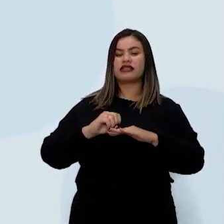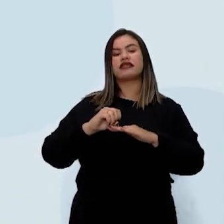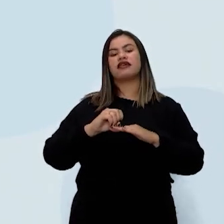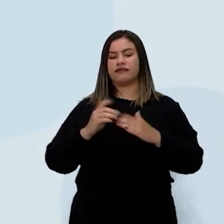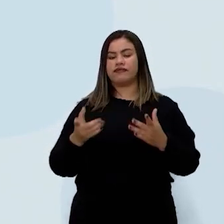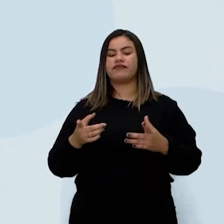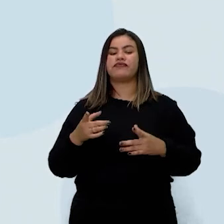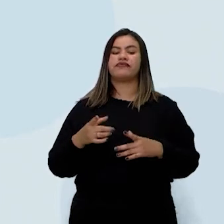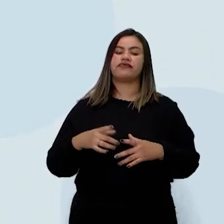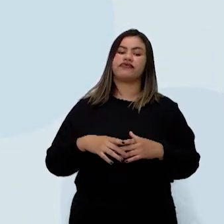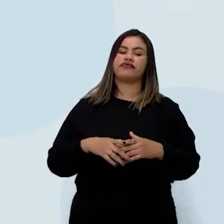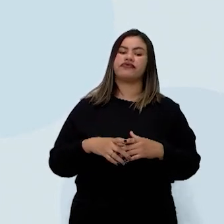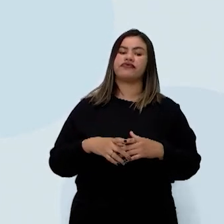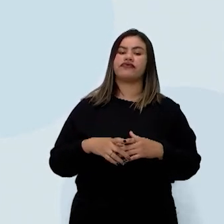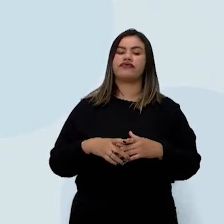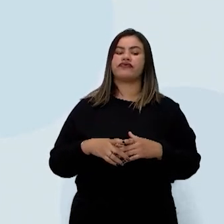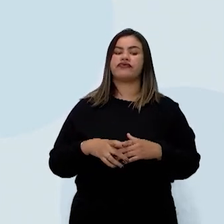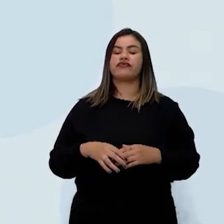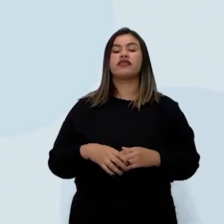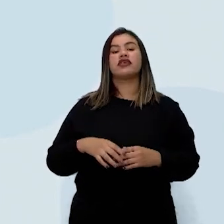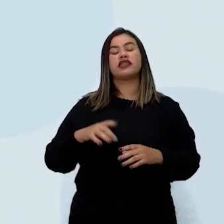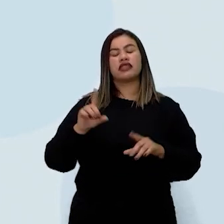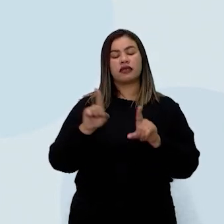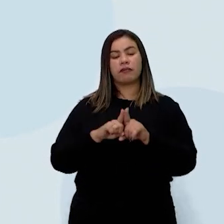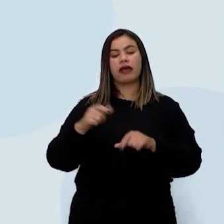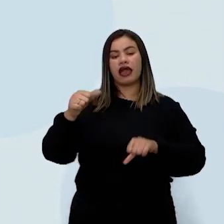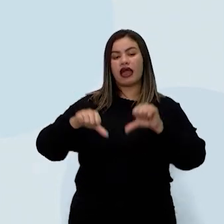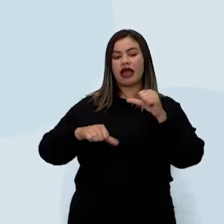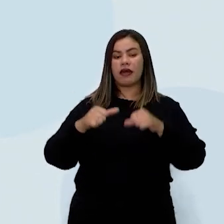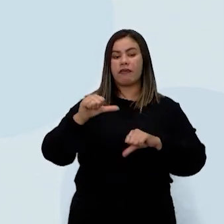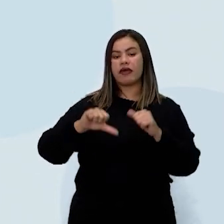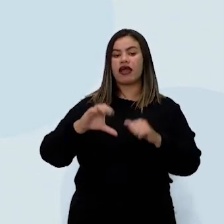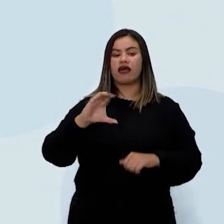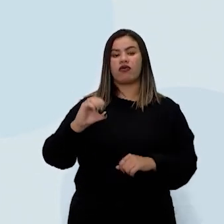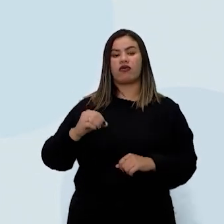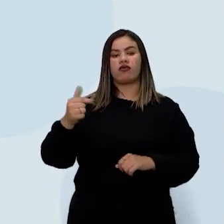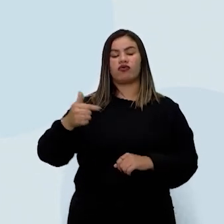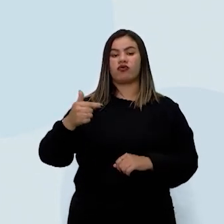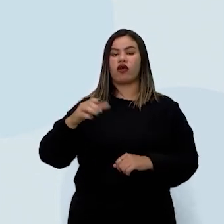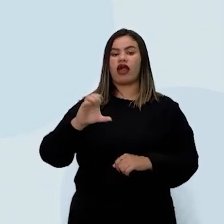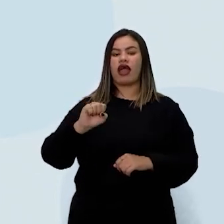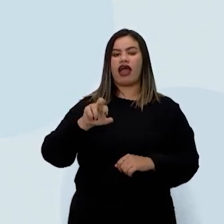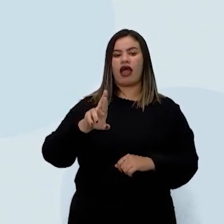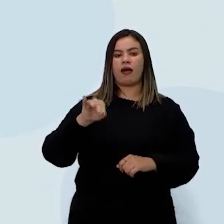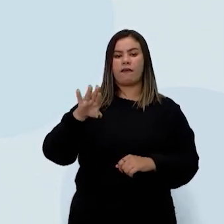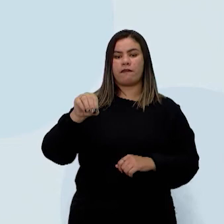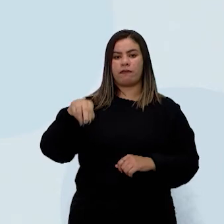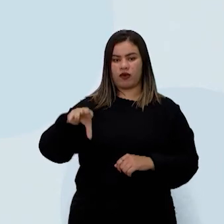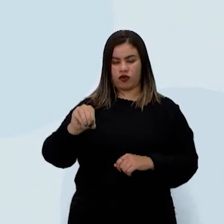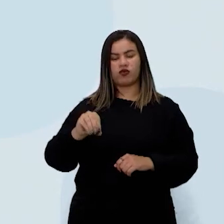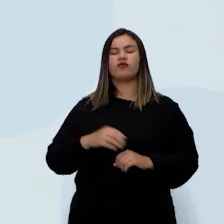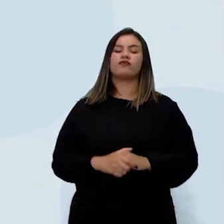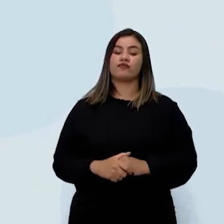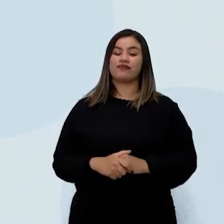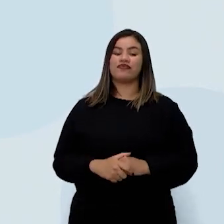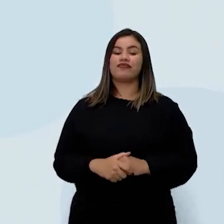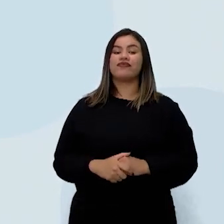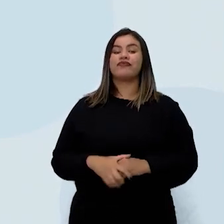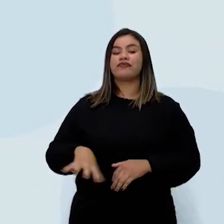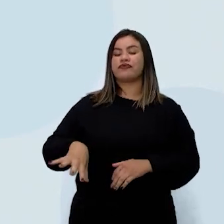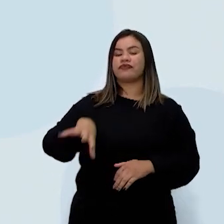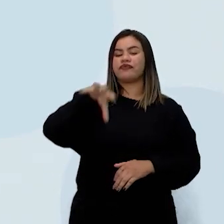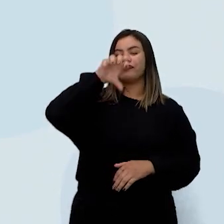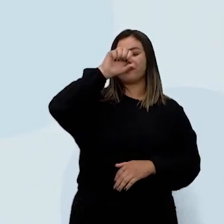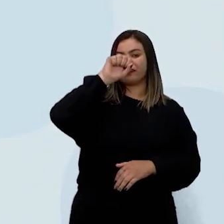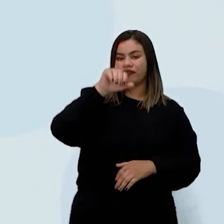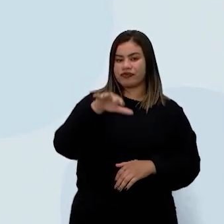e, consequentemente, do elemento carbono. Uma outra coisa importante da gente lembrar, né, além da respiração e do